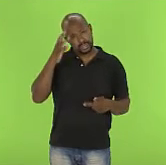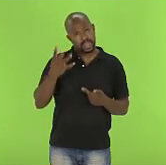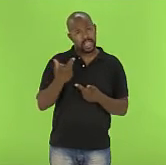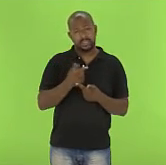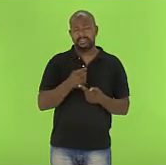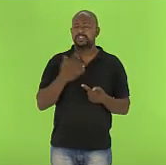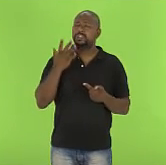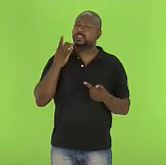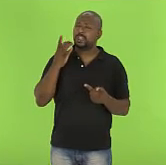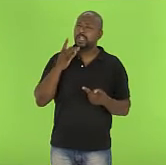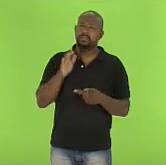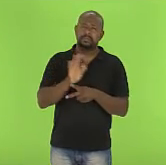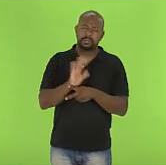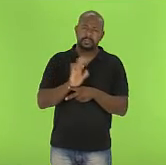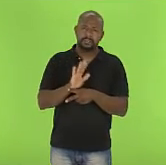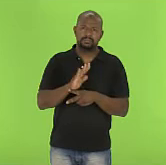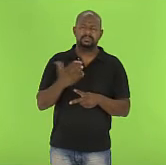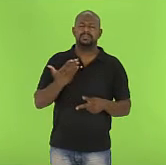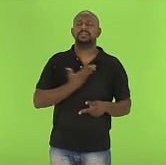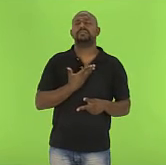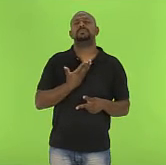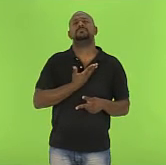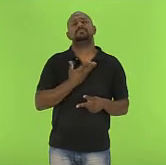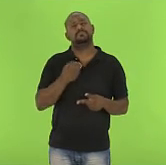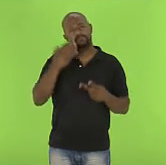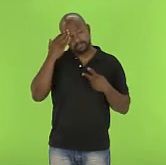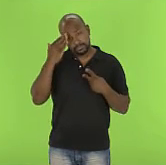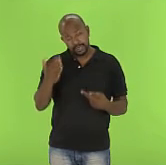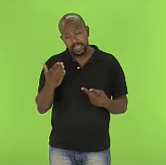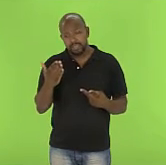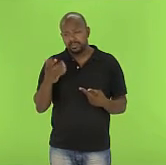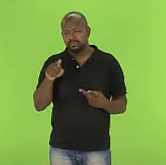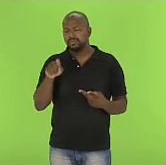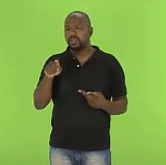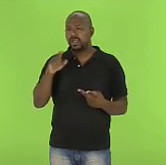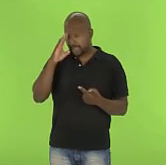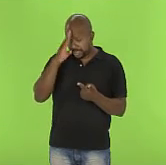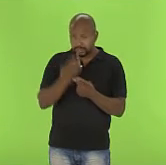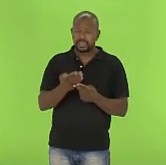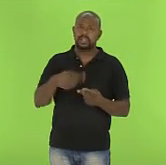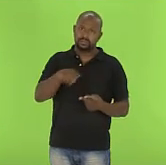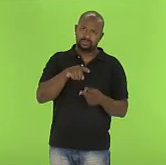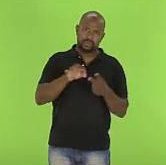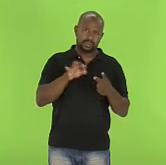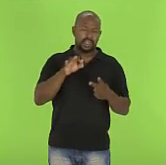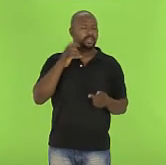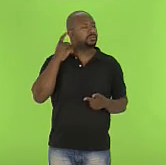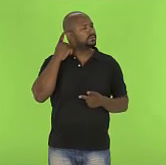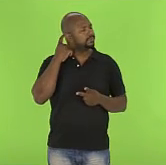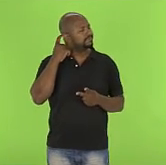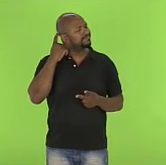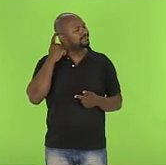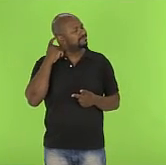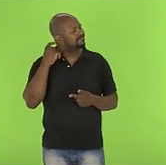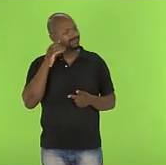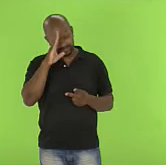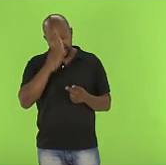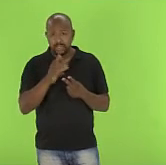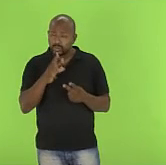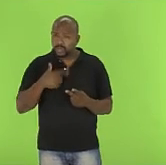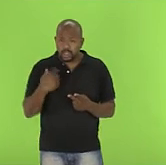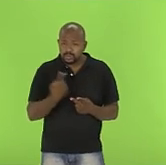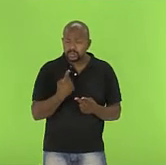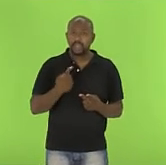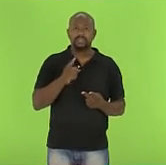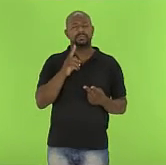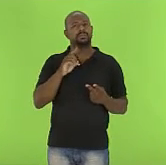arte, do teatro, do cinema, meu irmão, e muito obrigado por acreditar nos projetos. Muito obrigado, Muito Marcelo. obrigado.